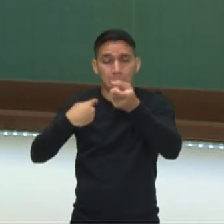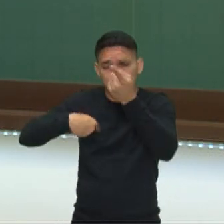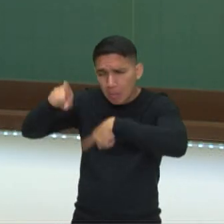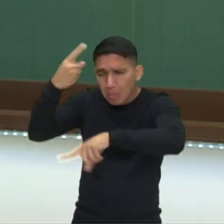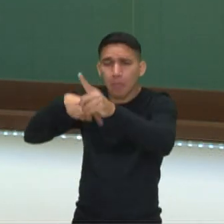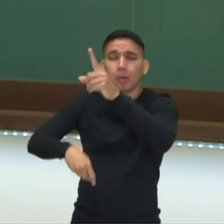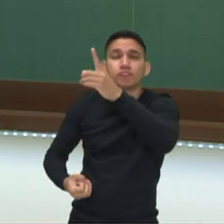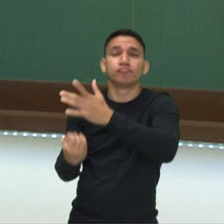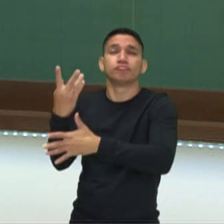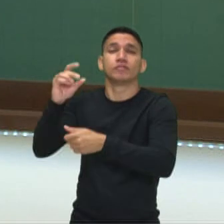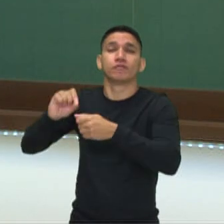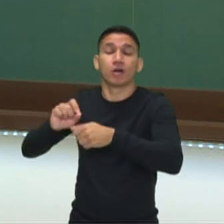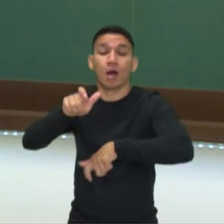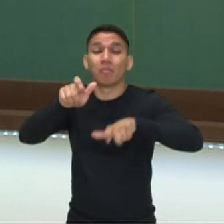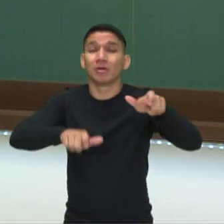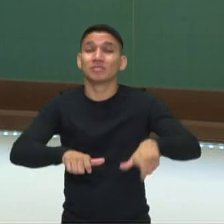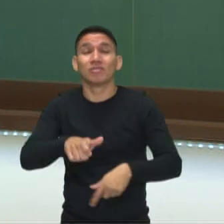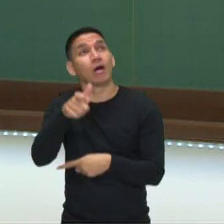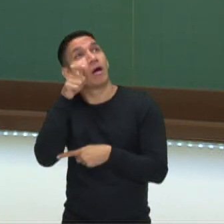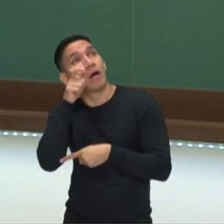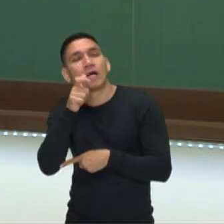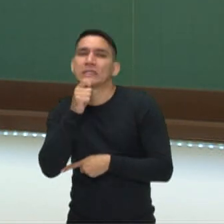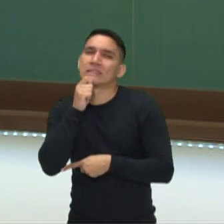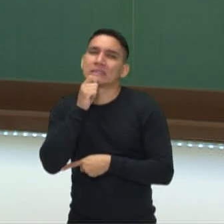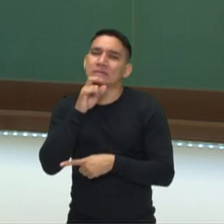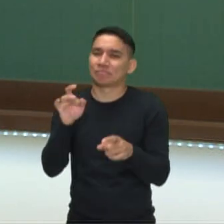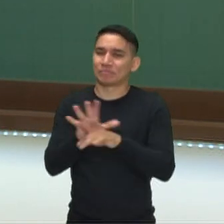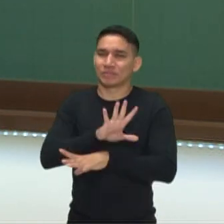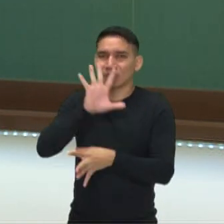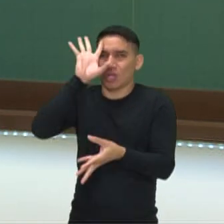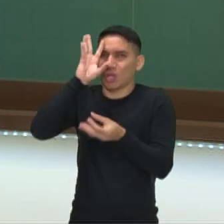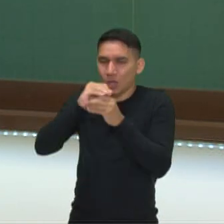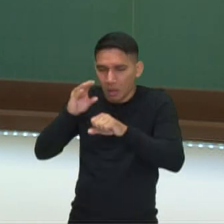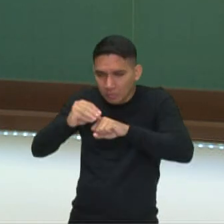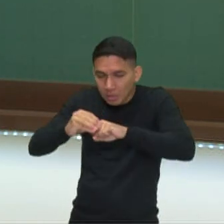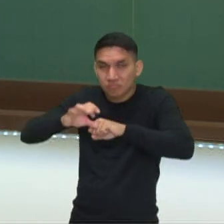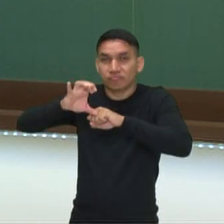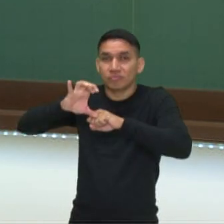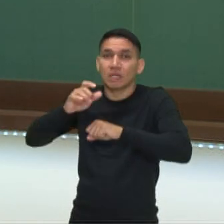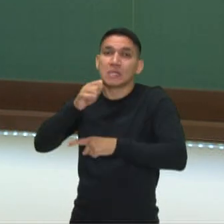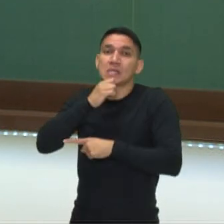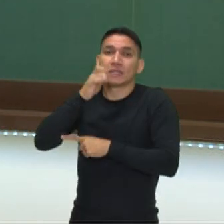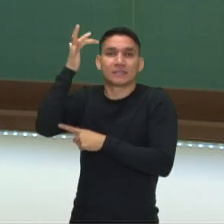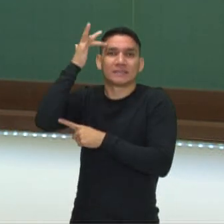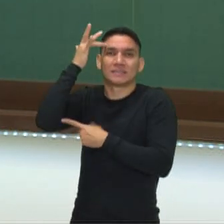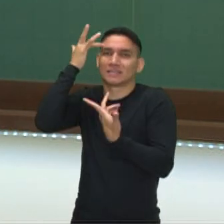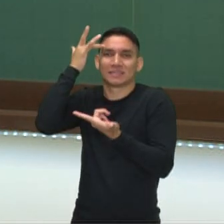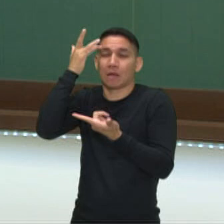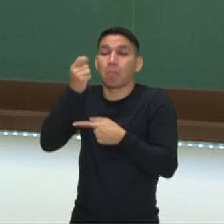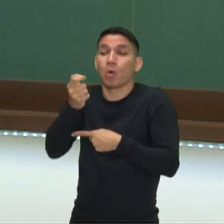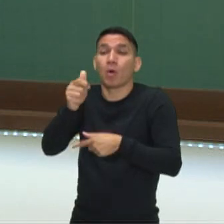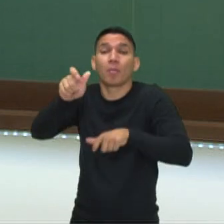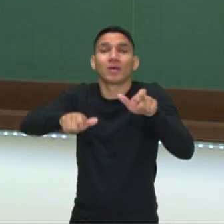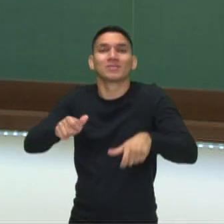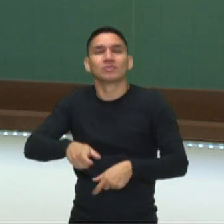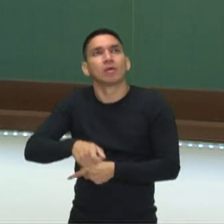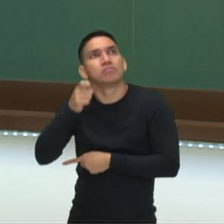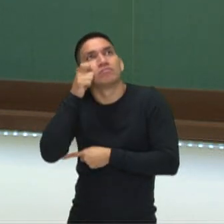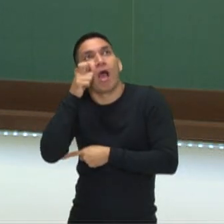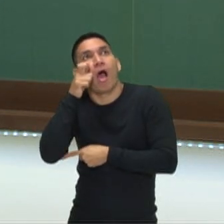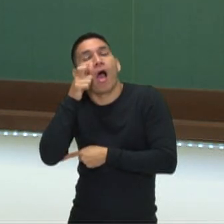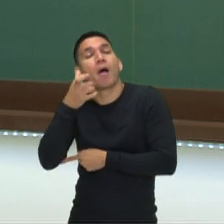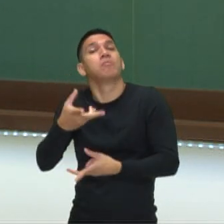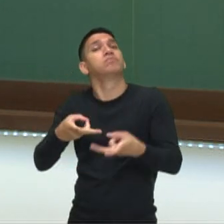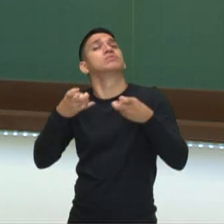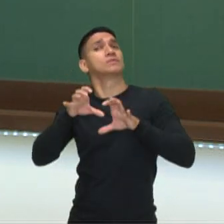isso, o público que estava vendo ainda não estava preparado. Poucas pessoas conseguiram ver o teor grandioso do que estava sendo